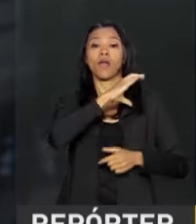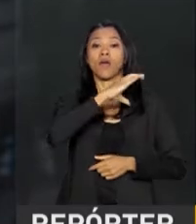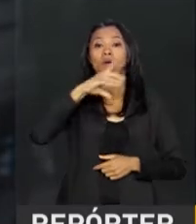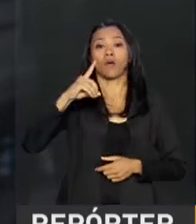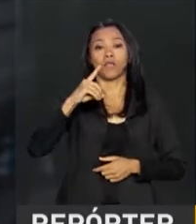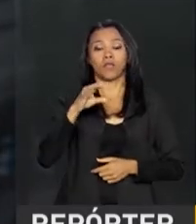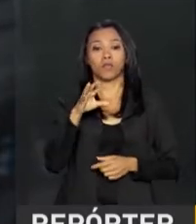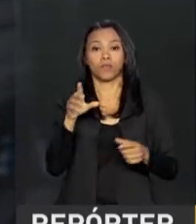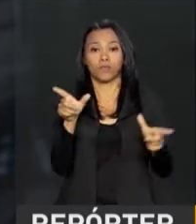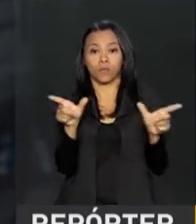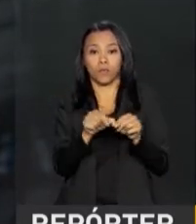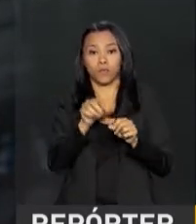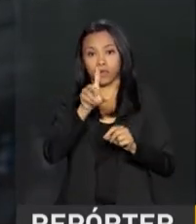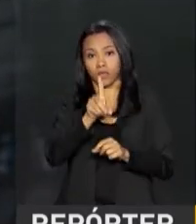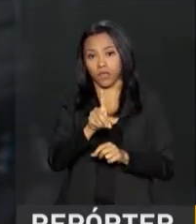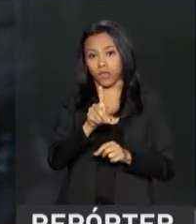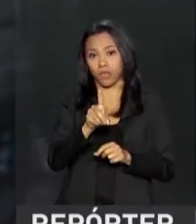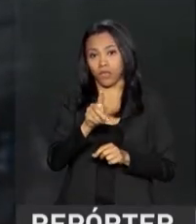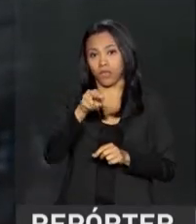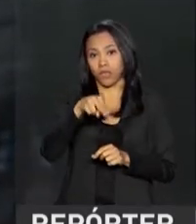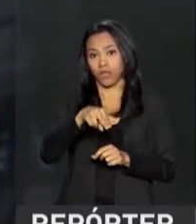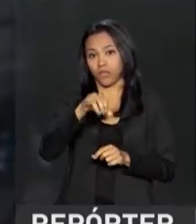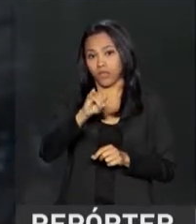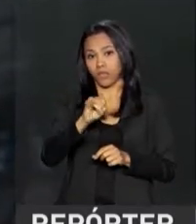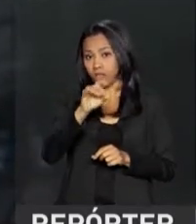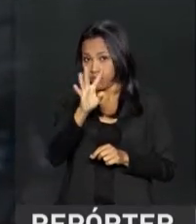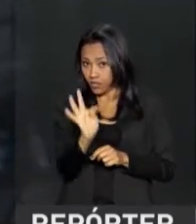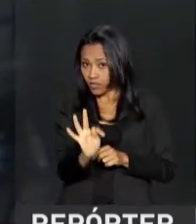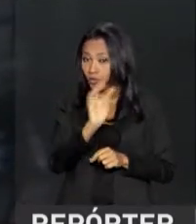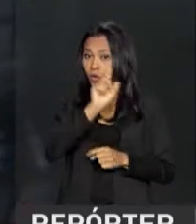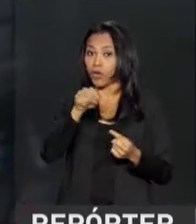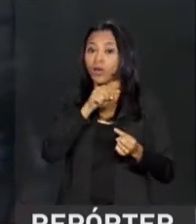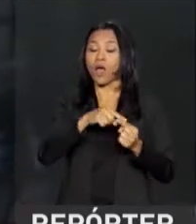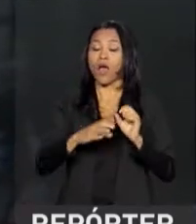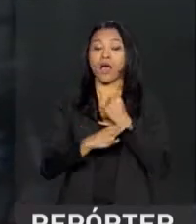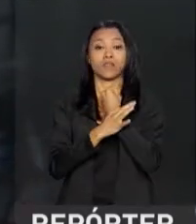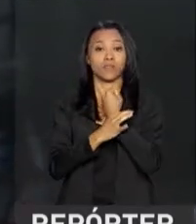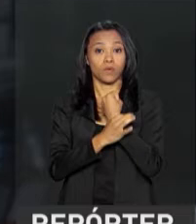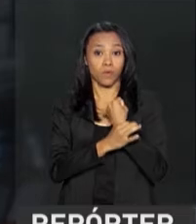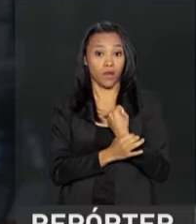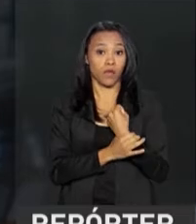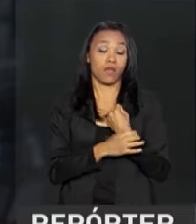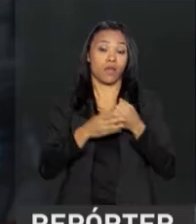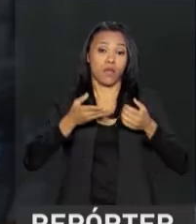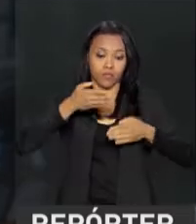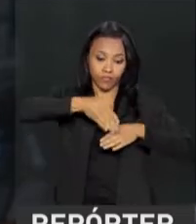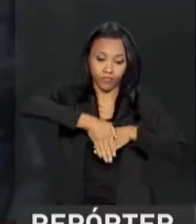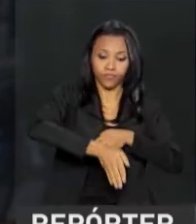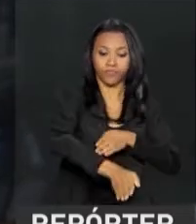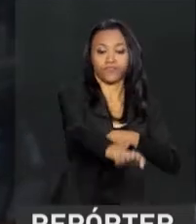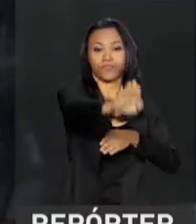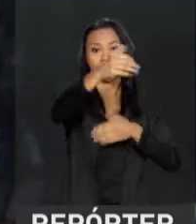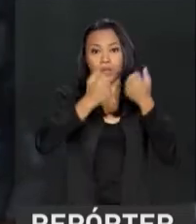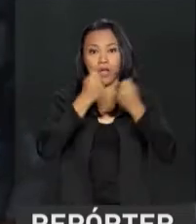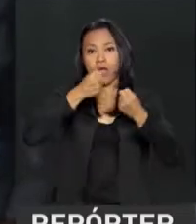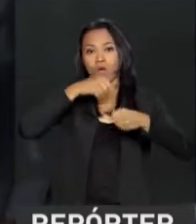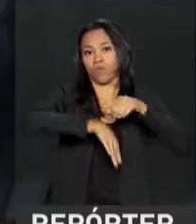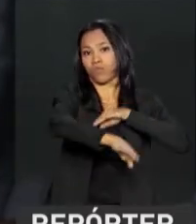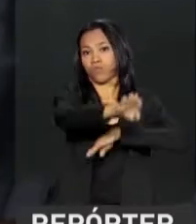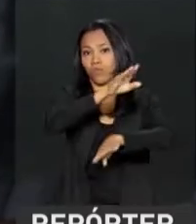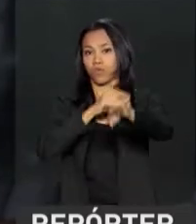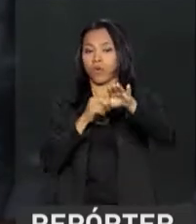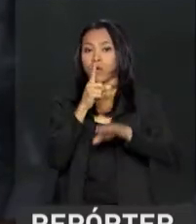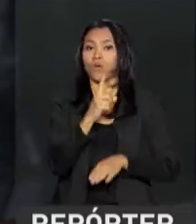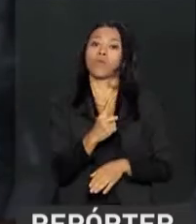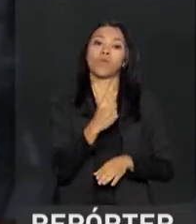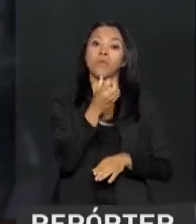dos caminhões e garantir o tráfego ea segurança dos veículos na br 163 no estado do pará nos dois